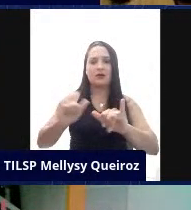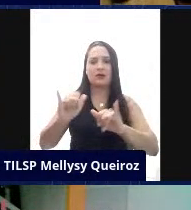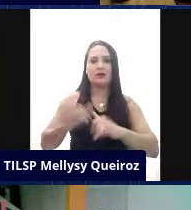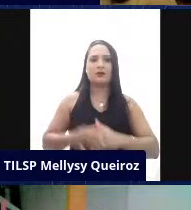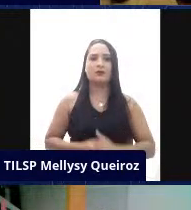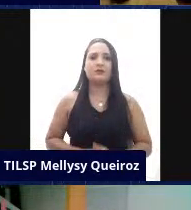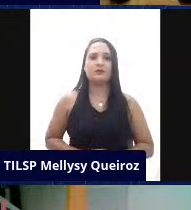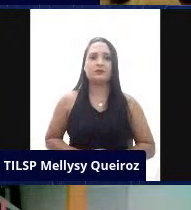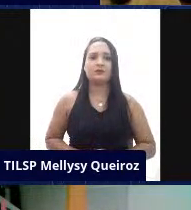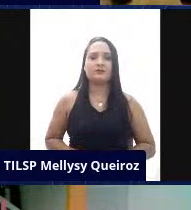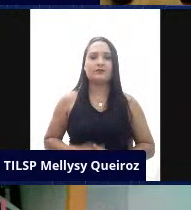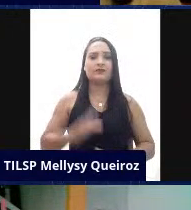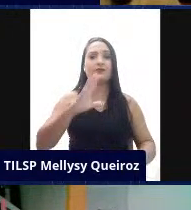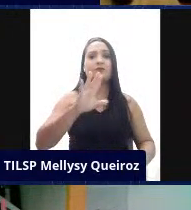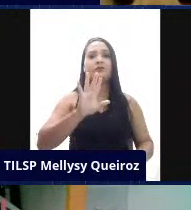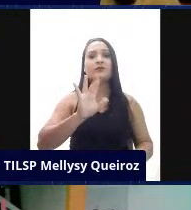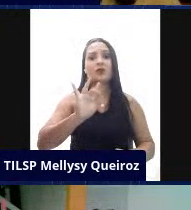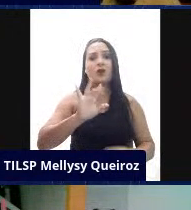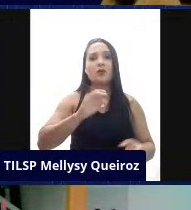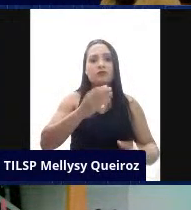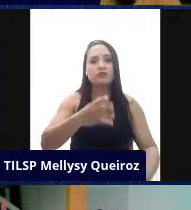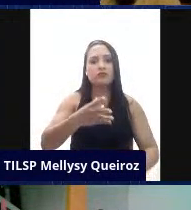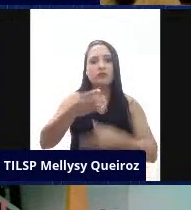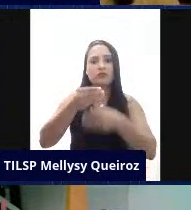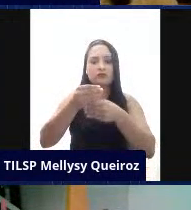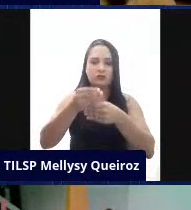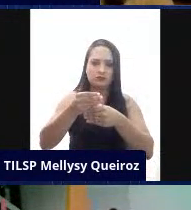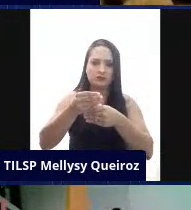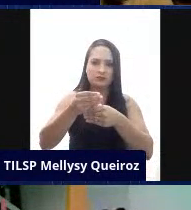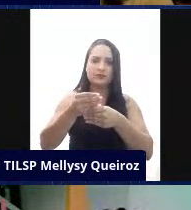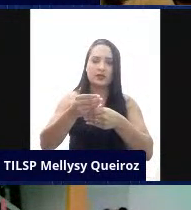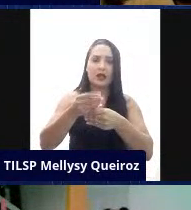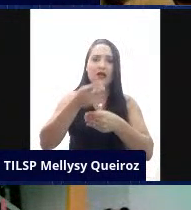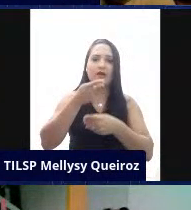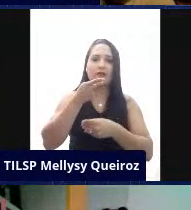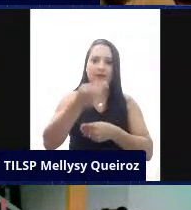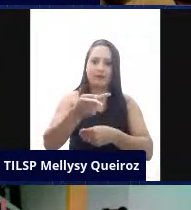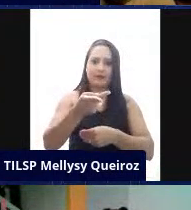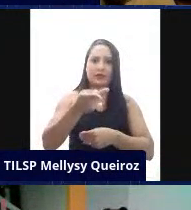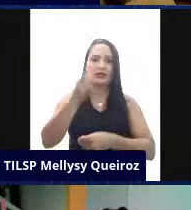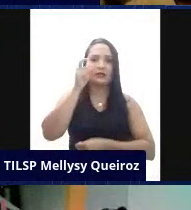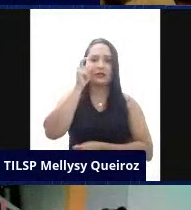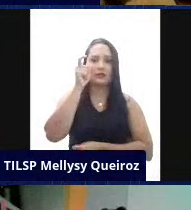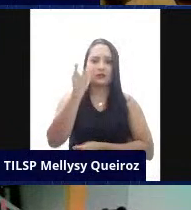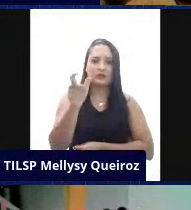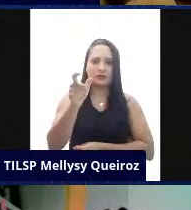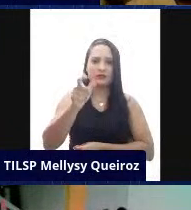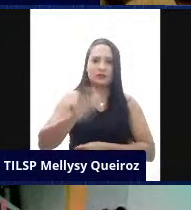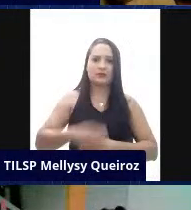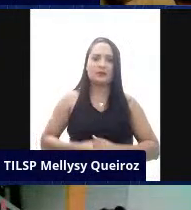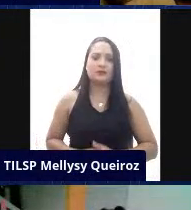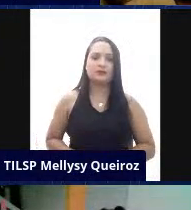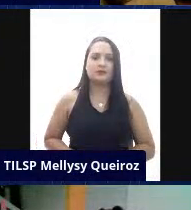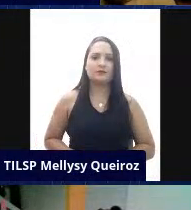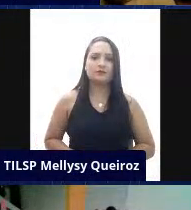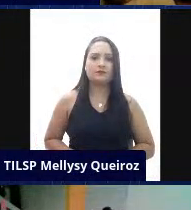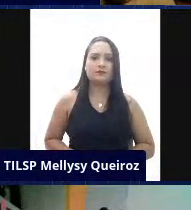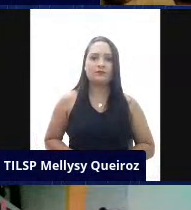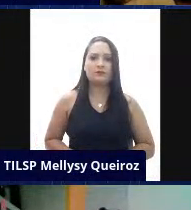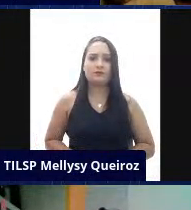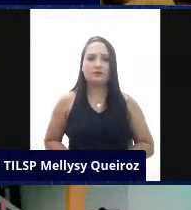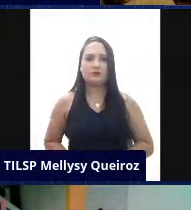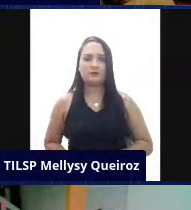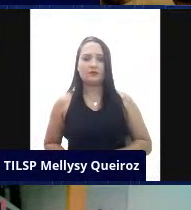parêntese, é um fato que é bem interessante. Quando eu perguntava às mulheres isso numa pesquisa